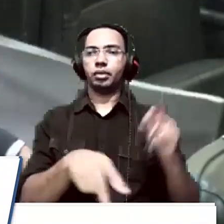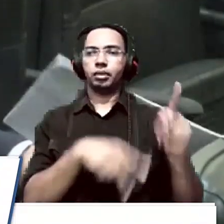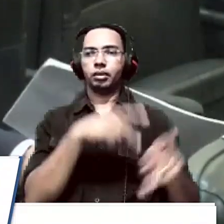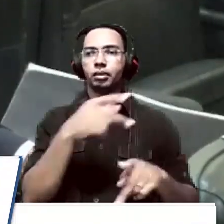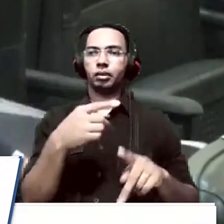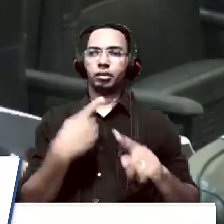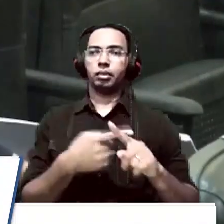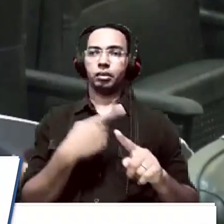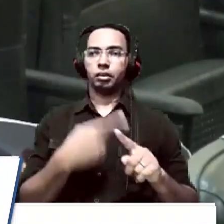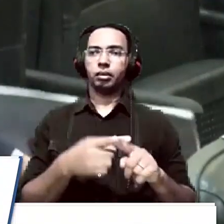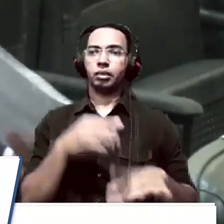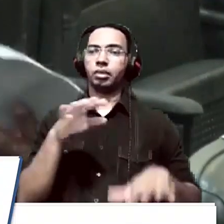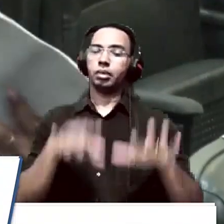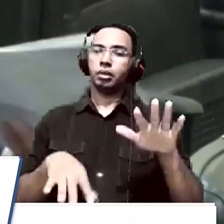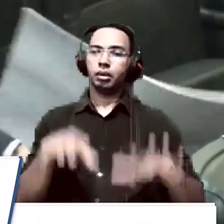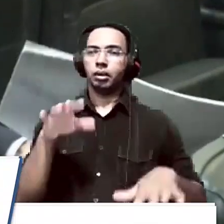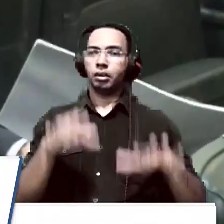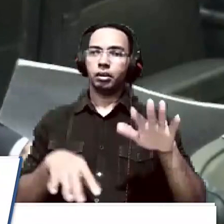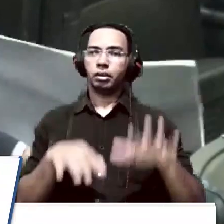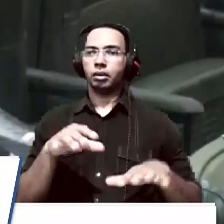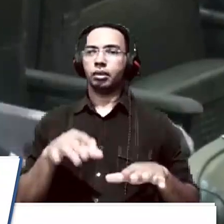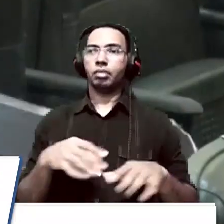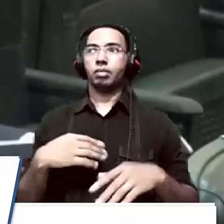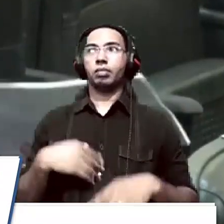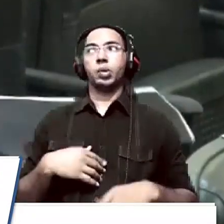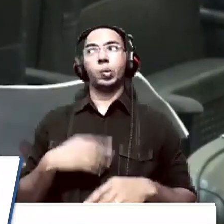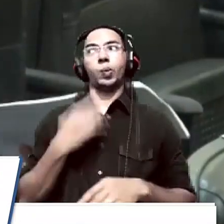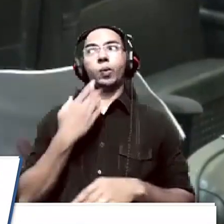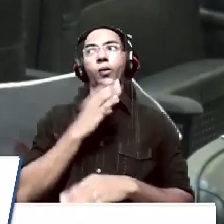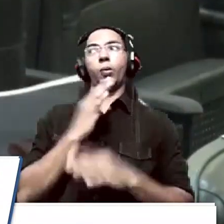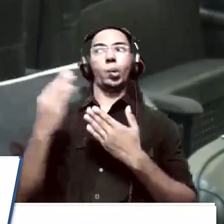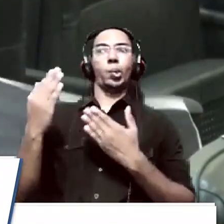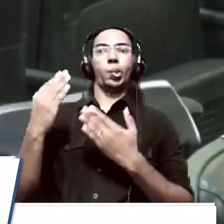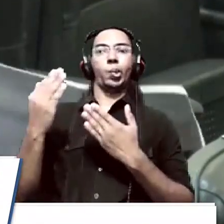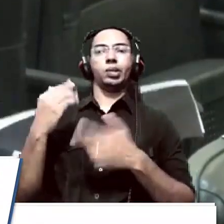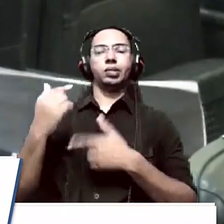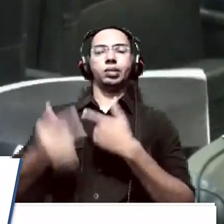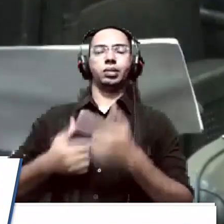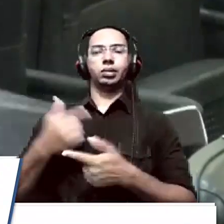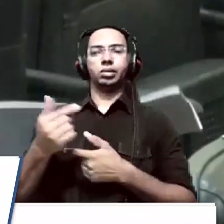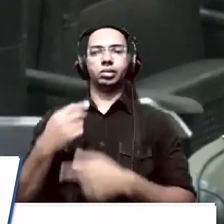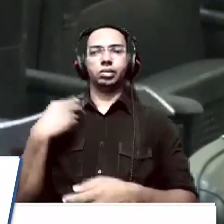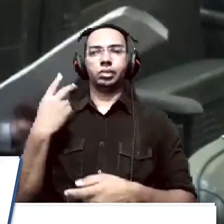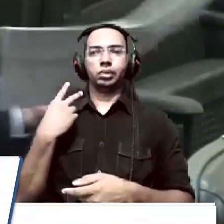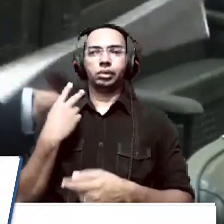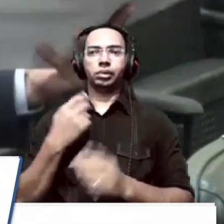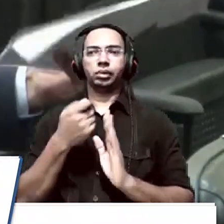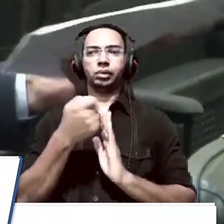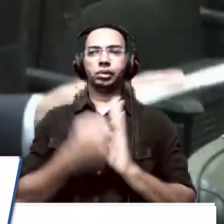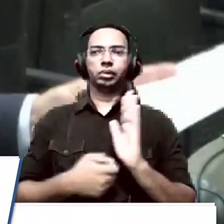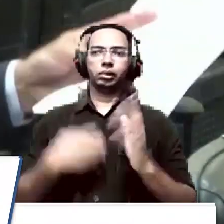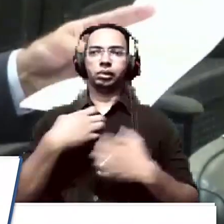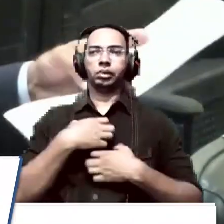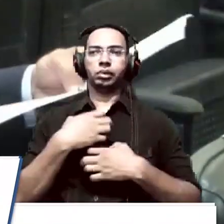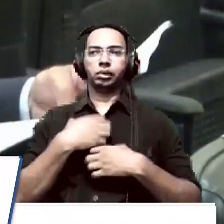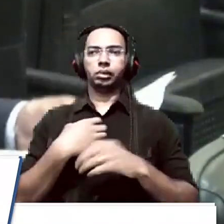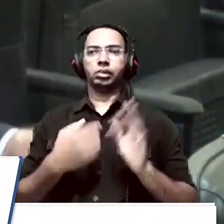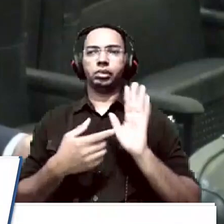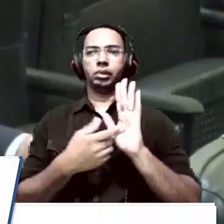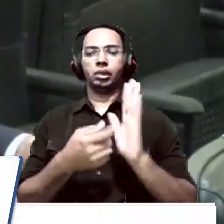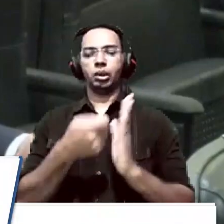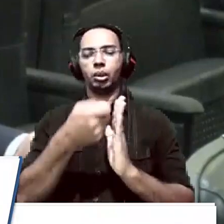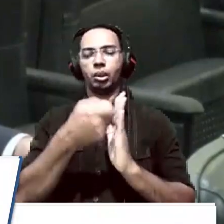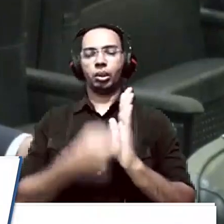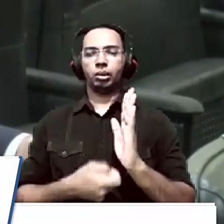população muitas das vezes desconfia do trabalho do vereador, né? E o requerimento é uma forma de mostrar para o escrito,